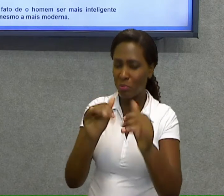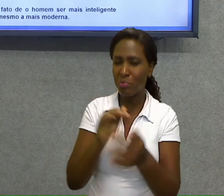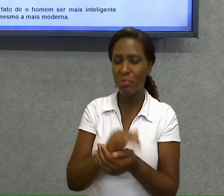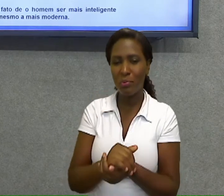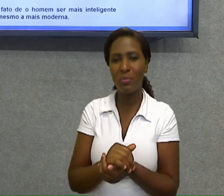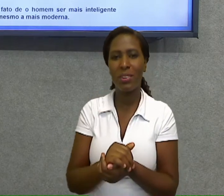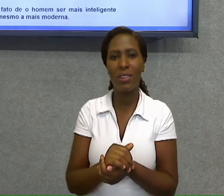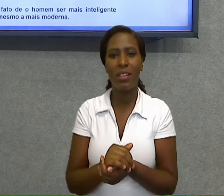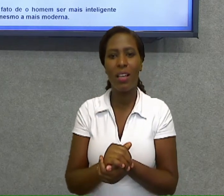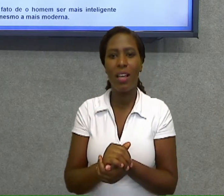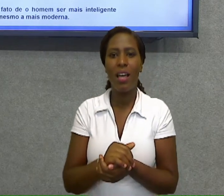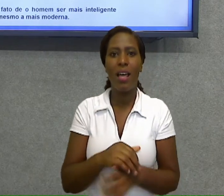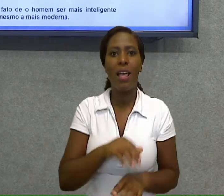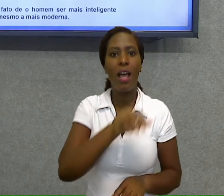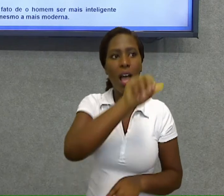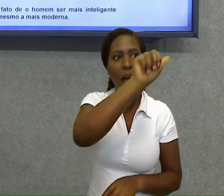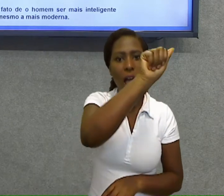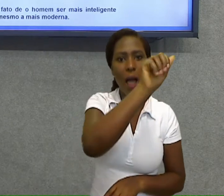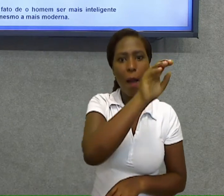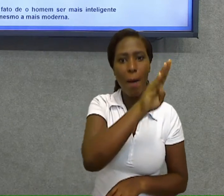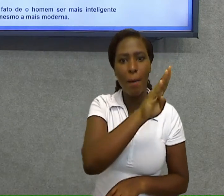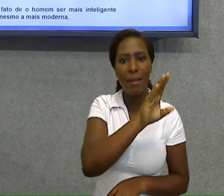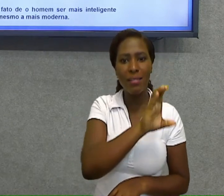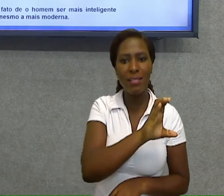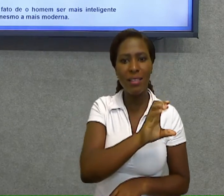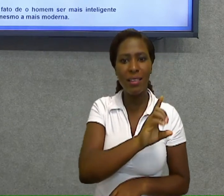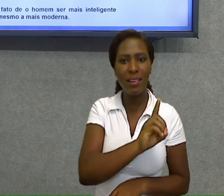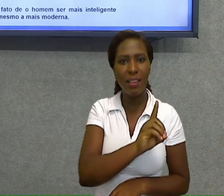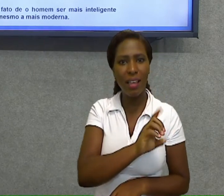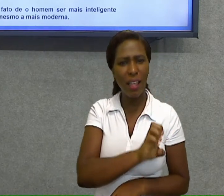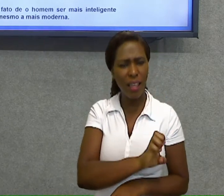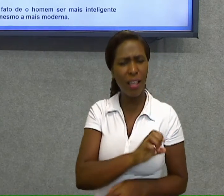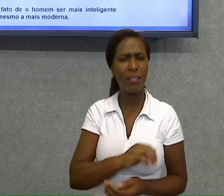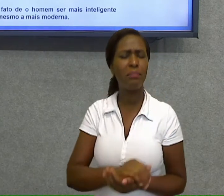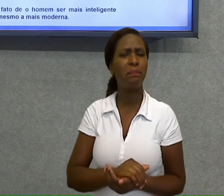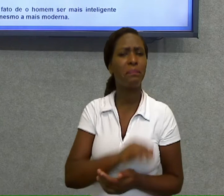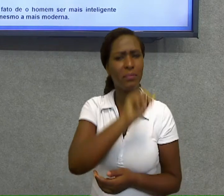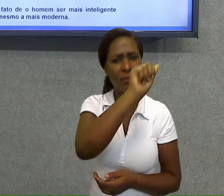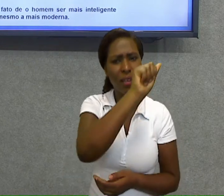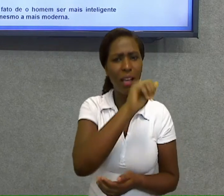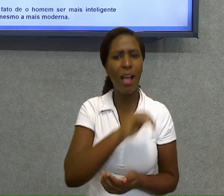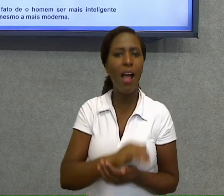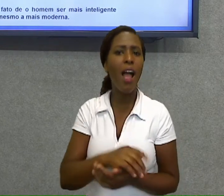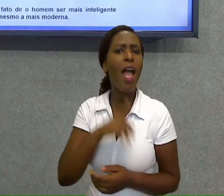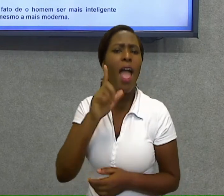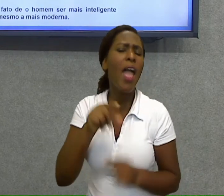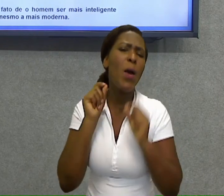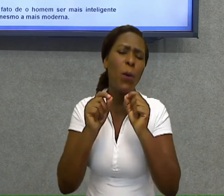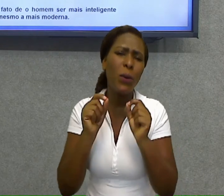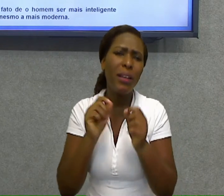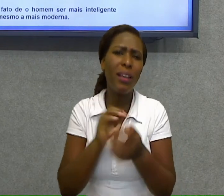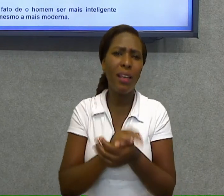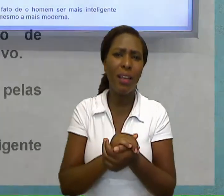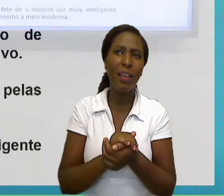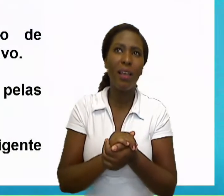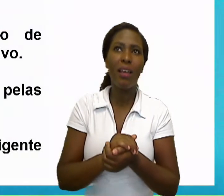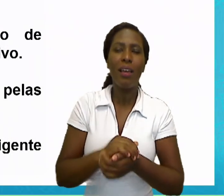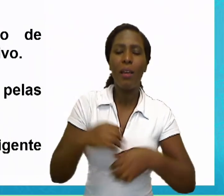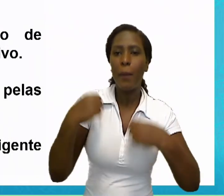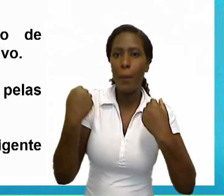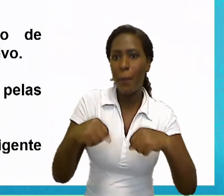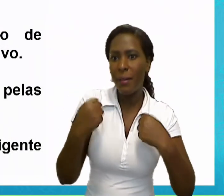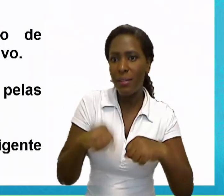A. Definir regras de comportamento social pautadas no combate ao consumismo